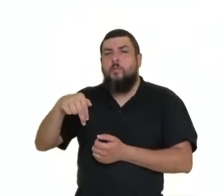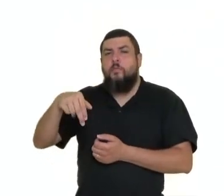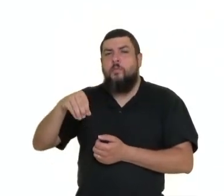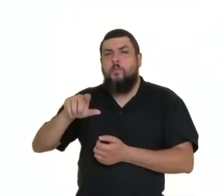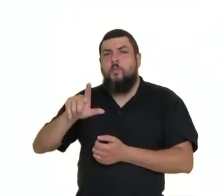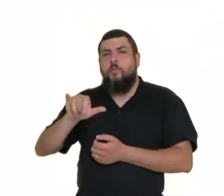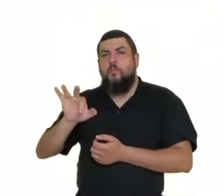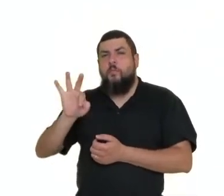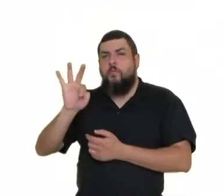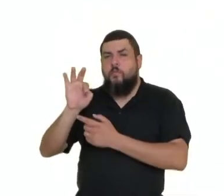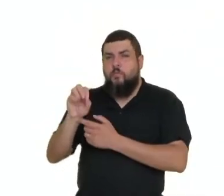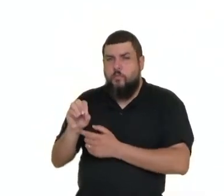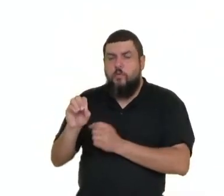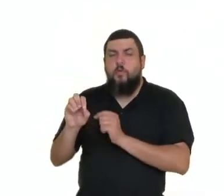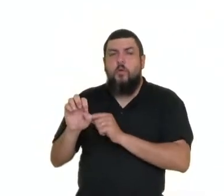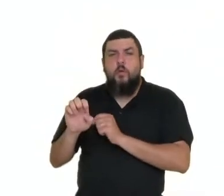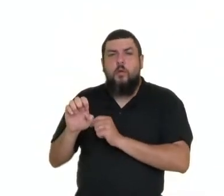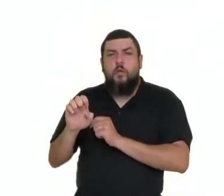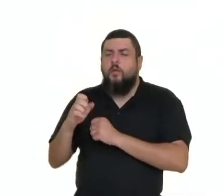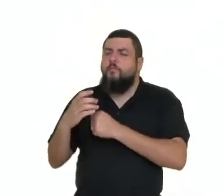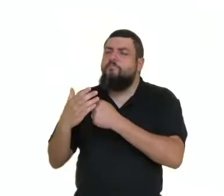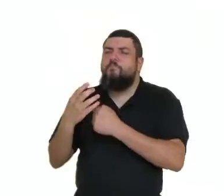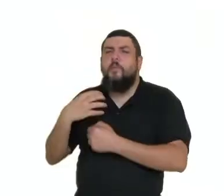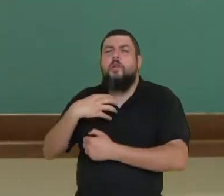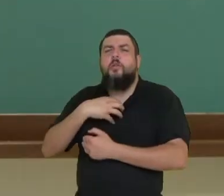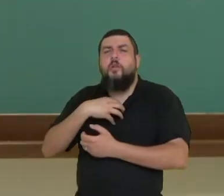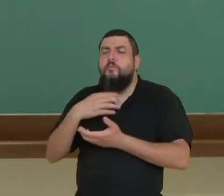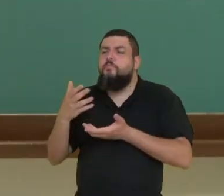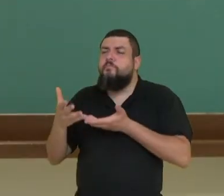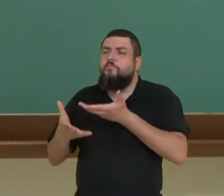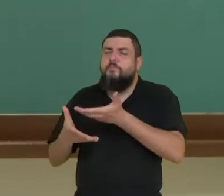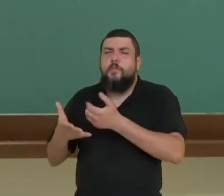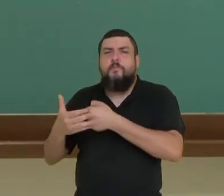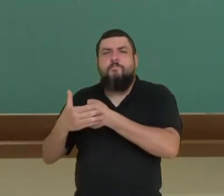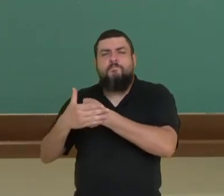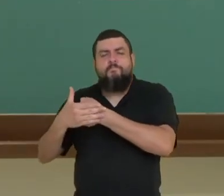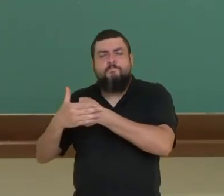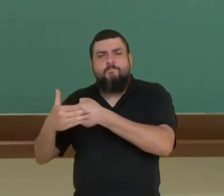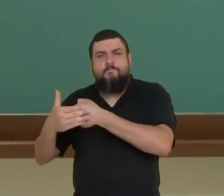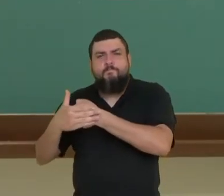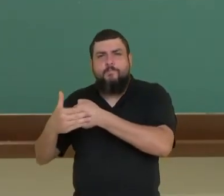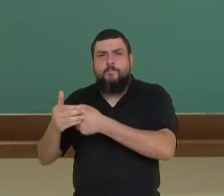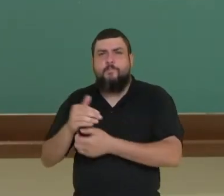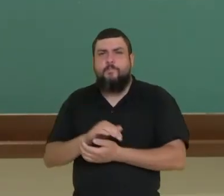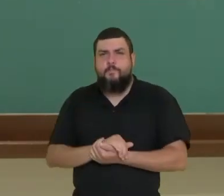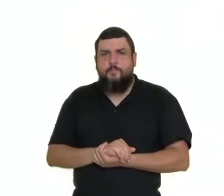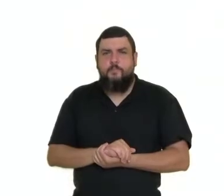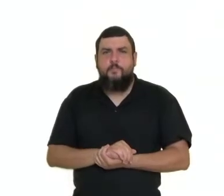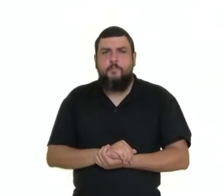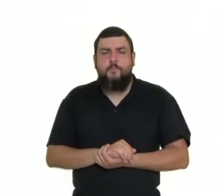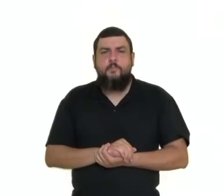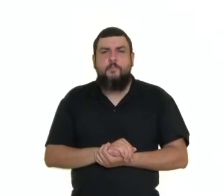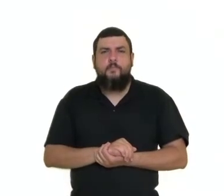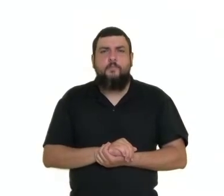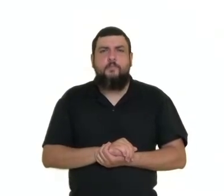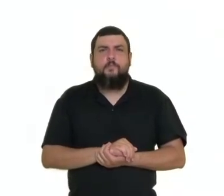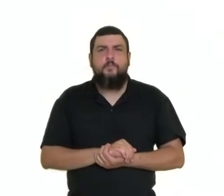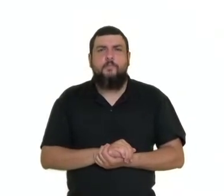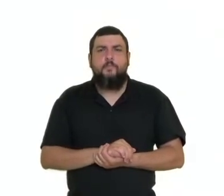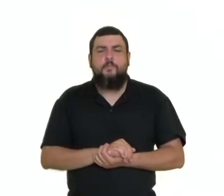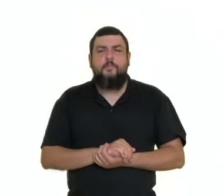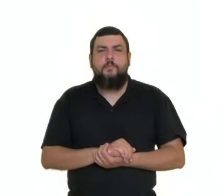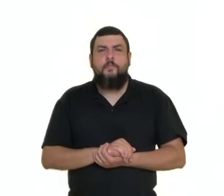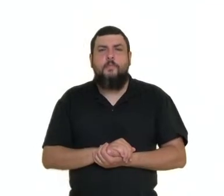de Manuel, tá? Então a gente faz de forma afetiva, de forma carinhosa. E expressar algo em